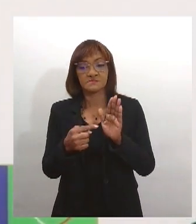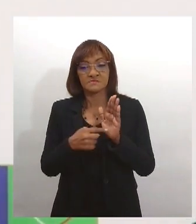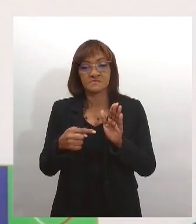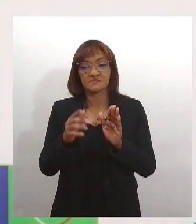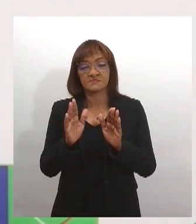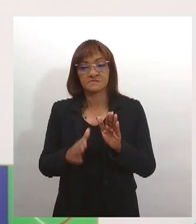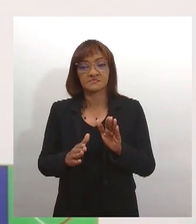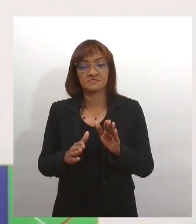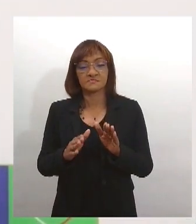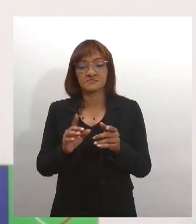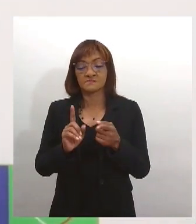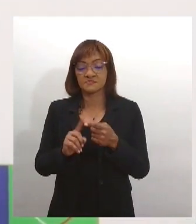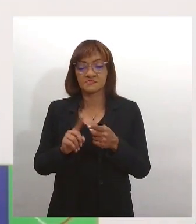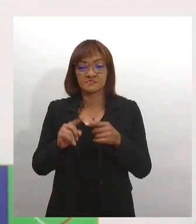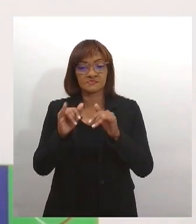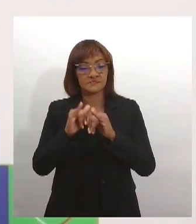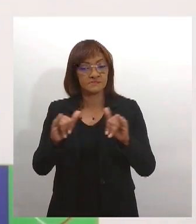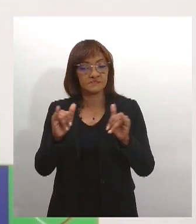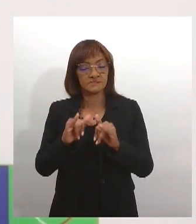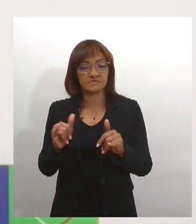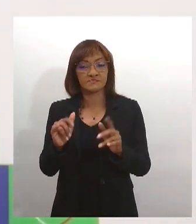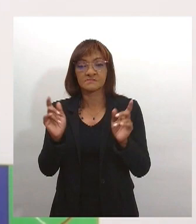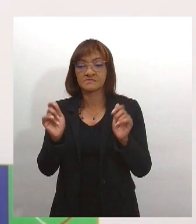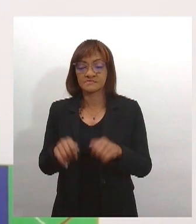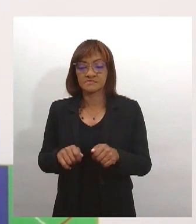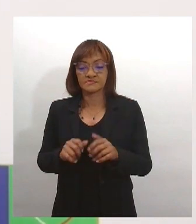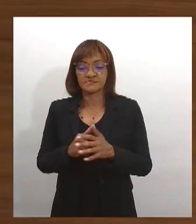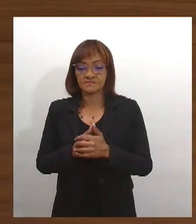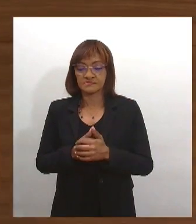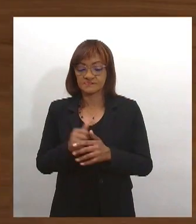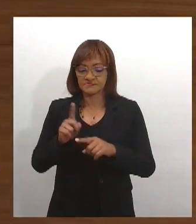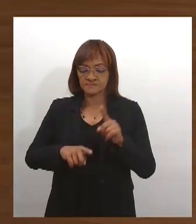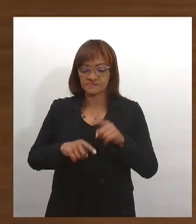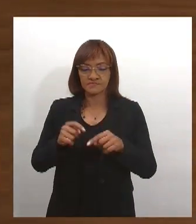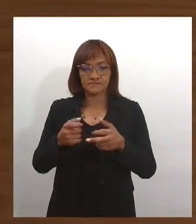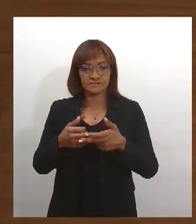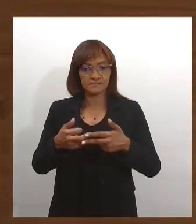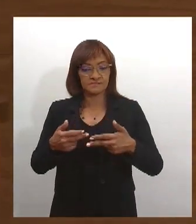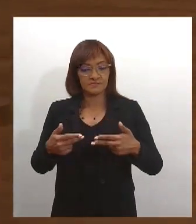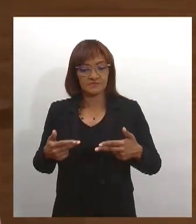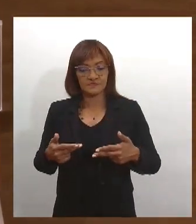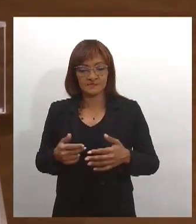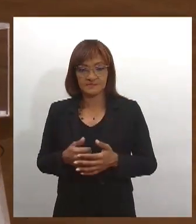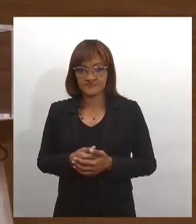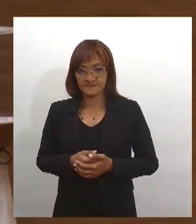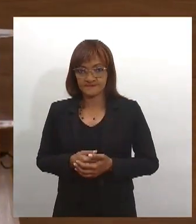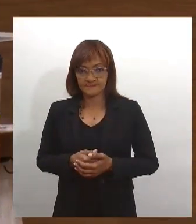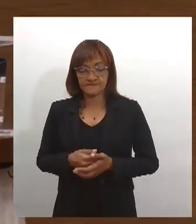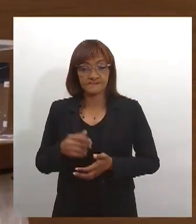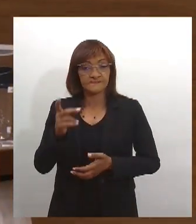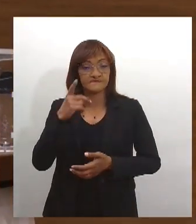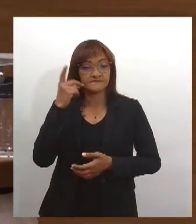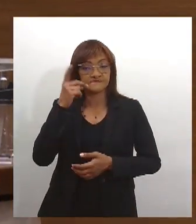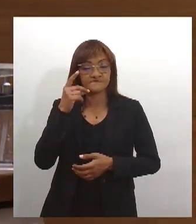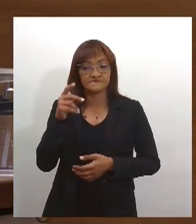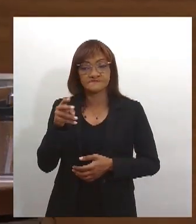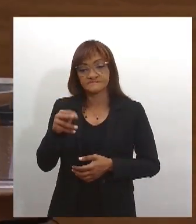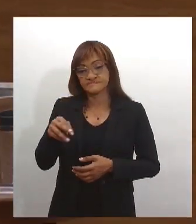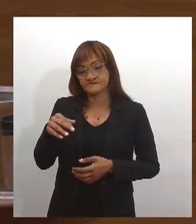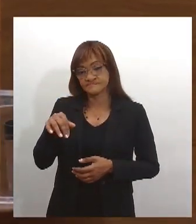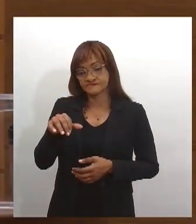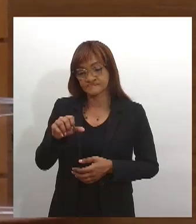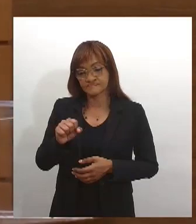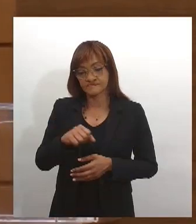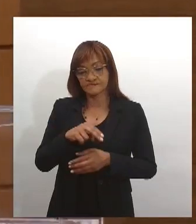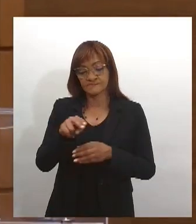educativas com distribuição de material informativo. O deputado Marcos Oliveira subiu à tribuna para cobrar do